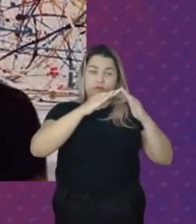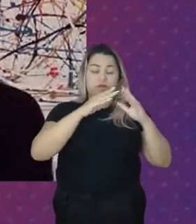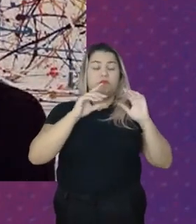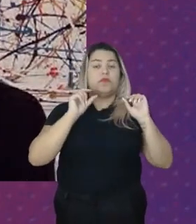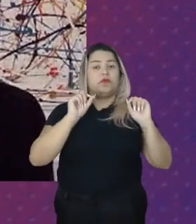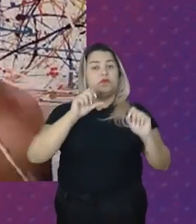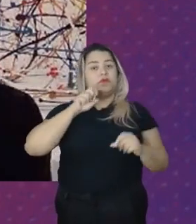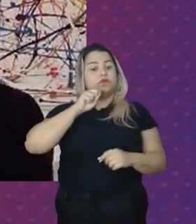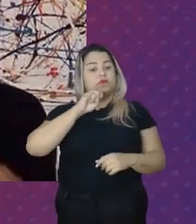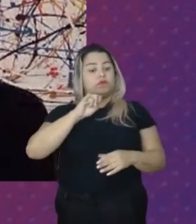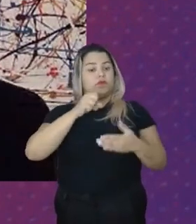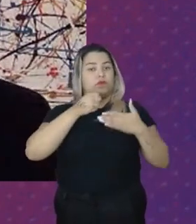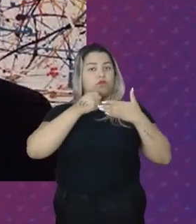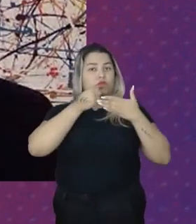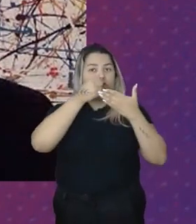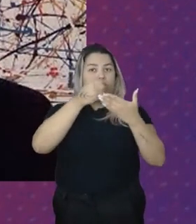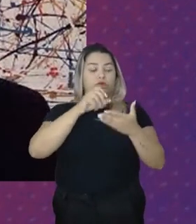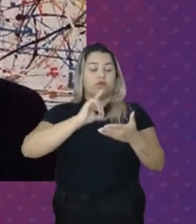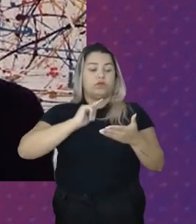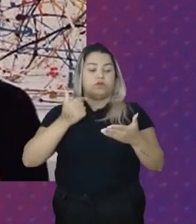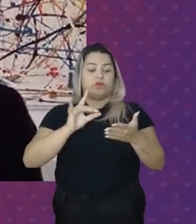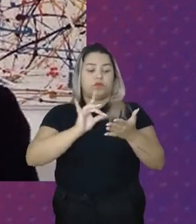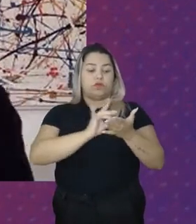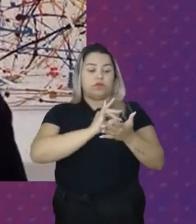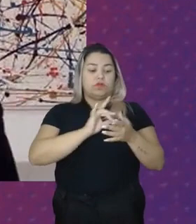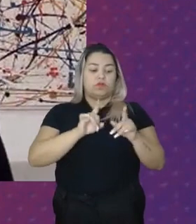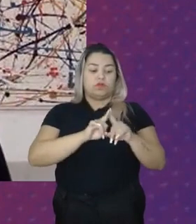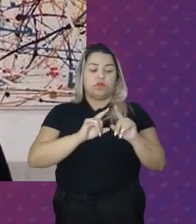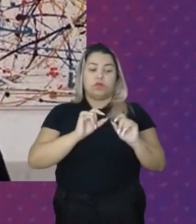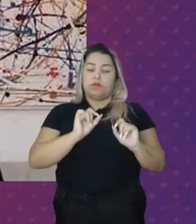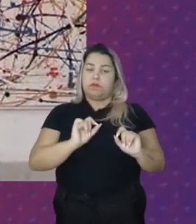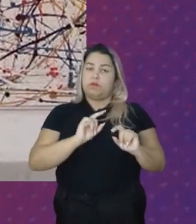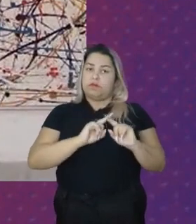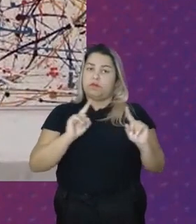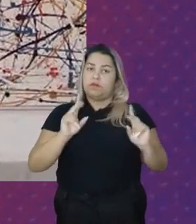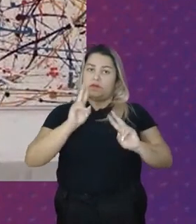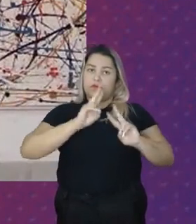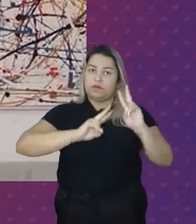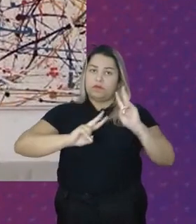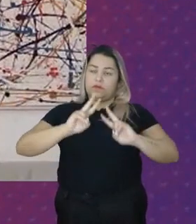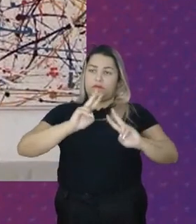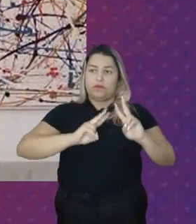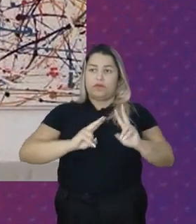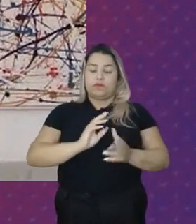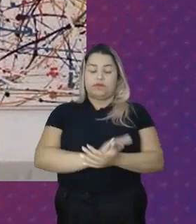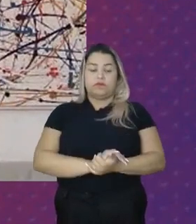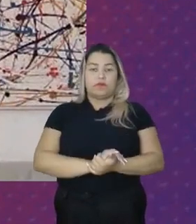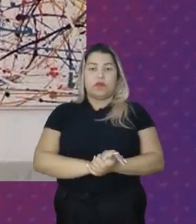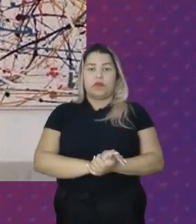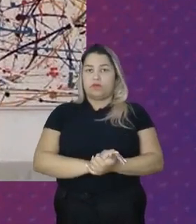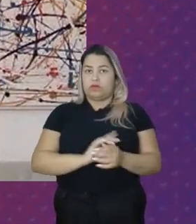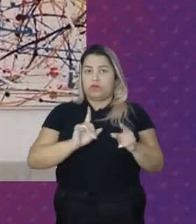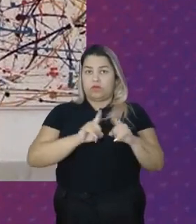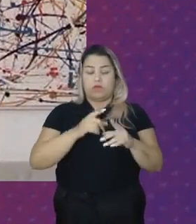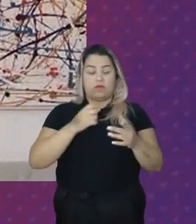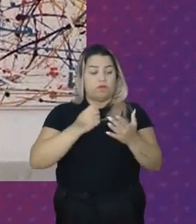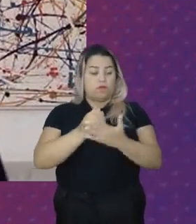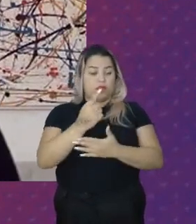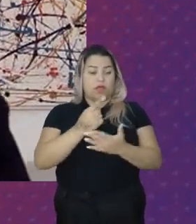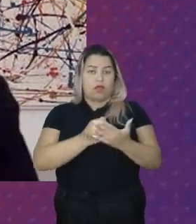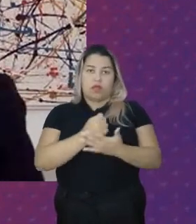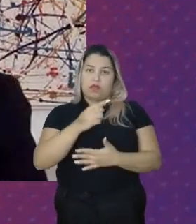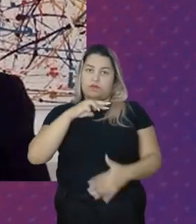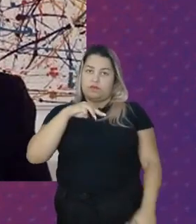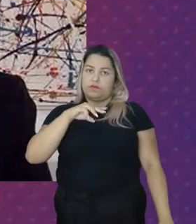se empregam sem registro em carteira, mas que prevê uma penalidade branda de mero pagamento de